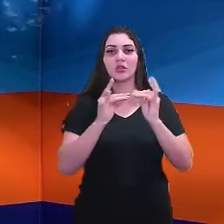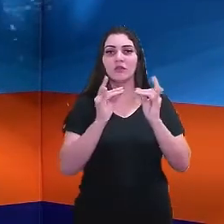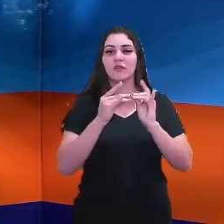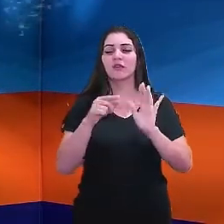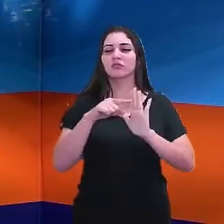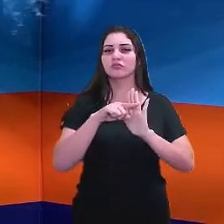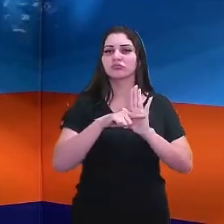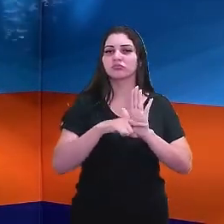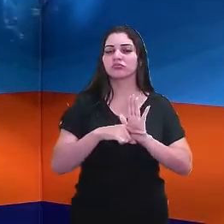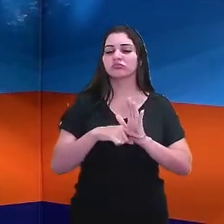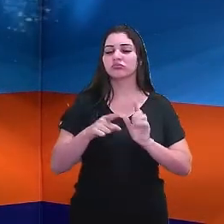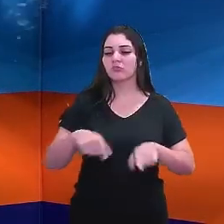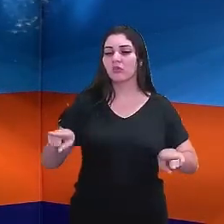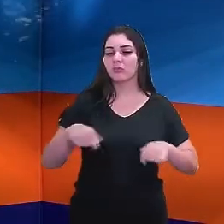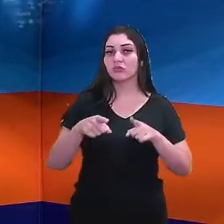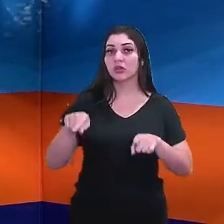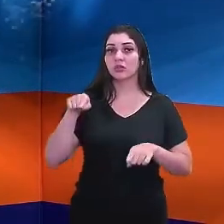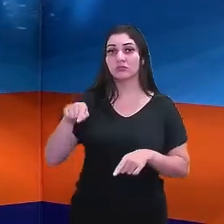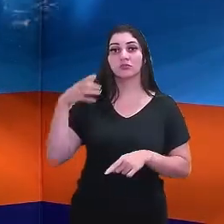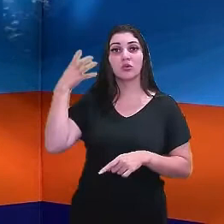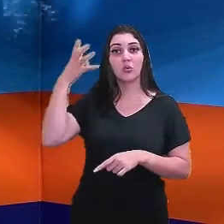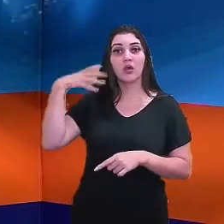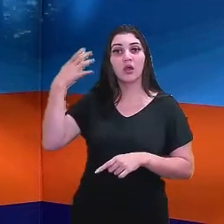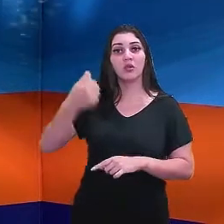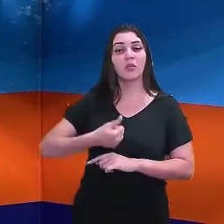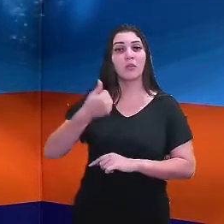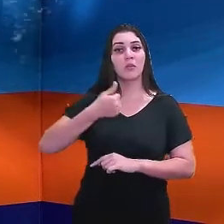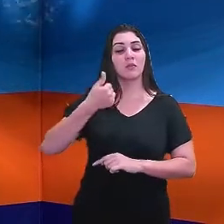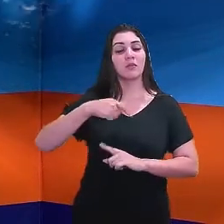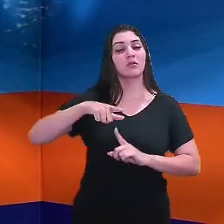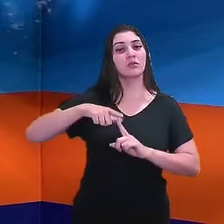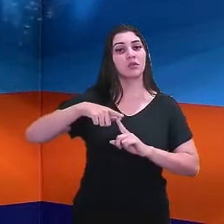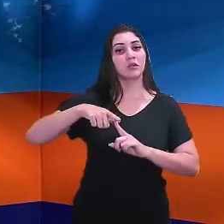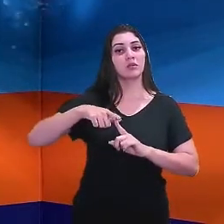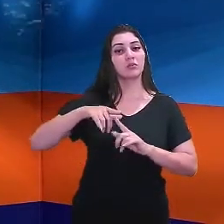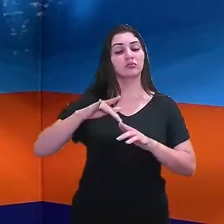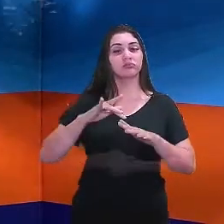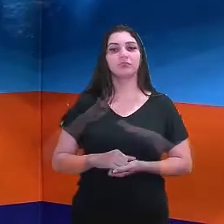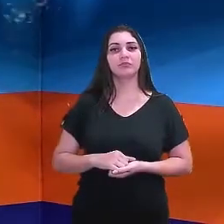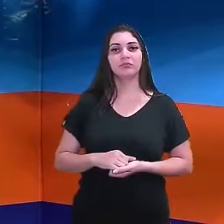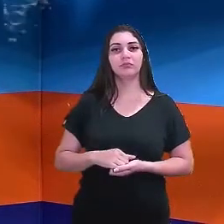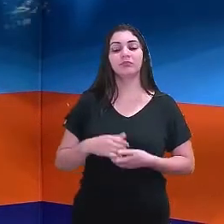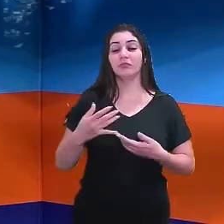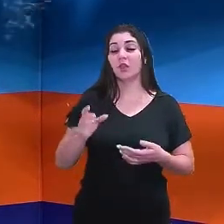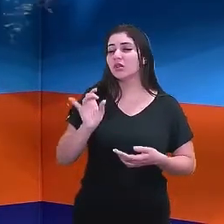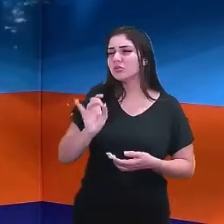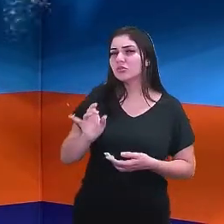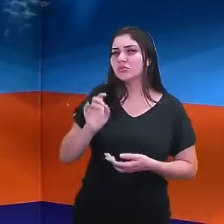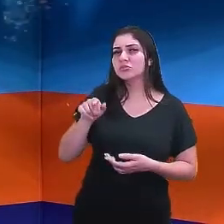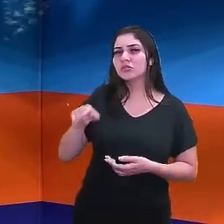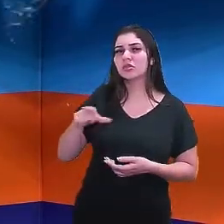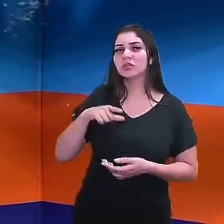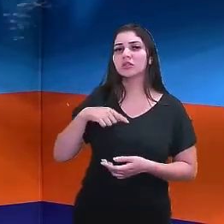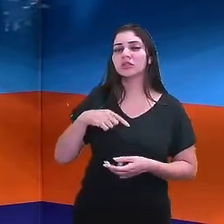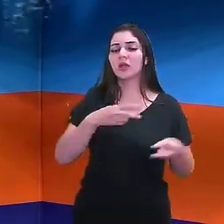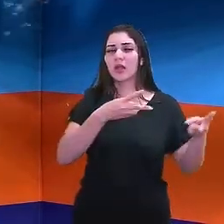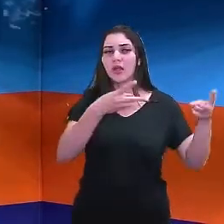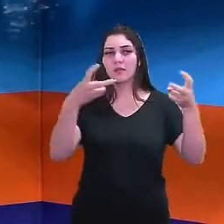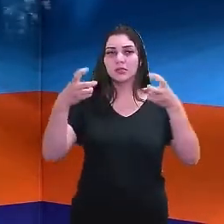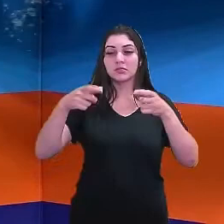programas musicais, então o rádio foi o primeiro instrumento realmente de divulgação em massa. Ele não só tinha uma